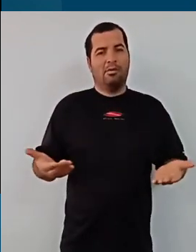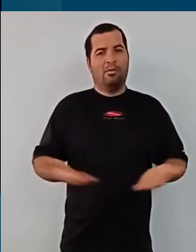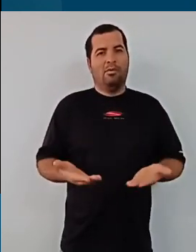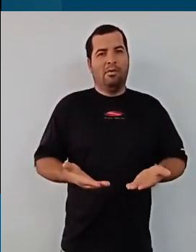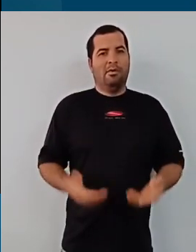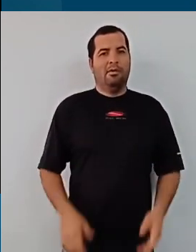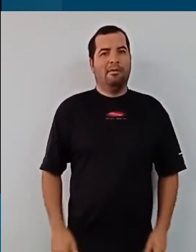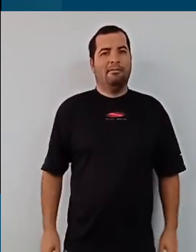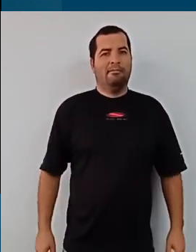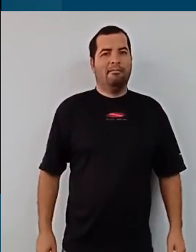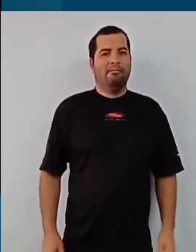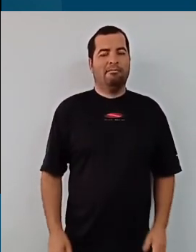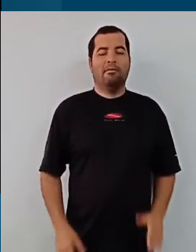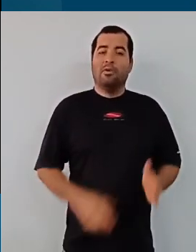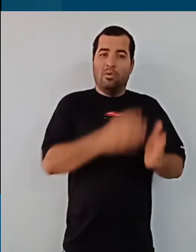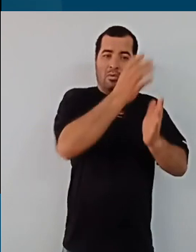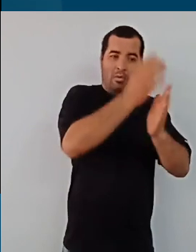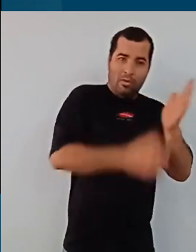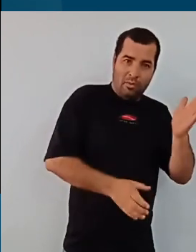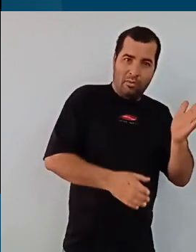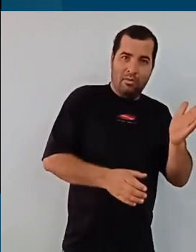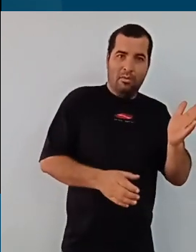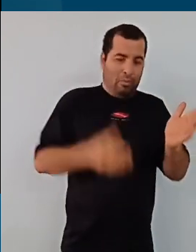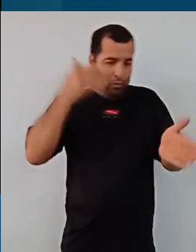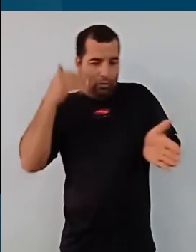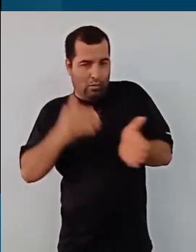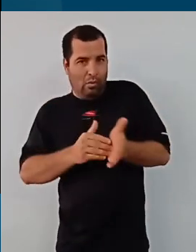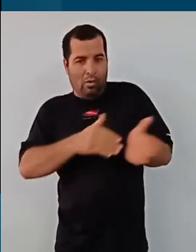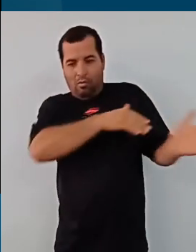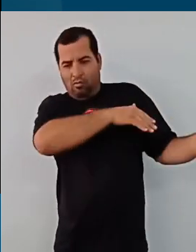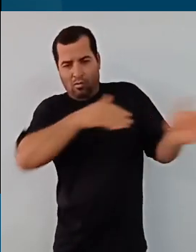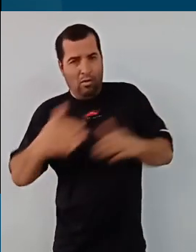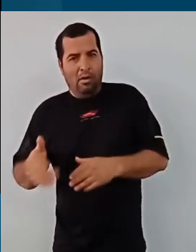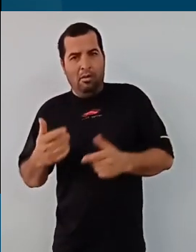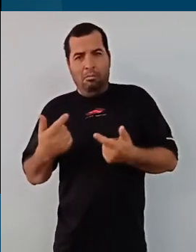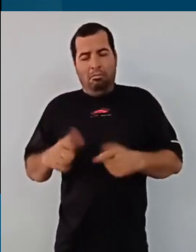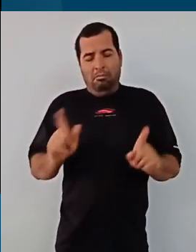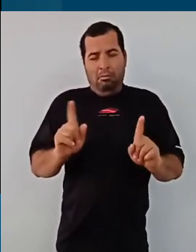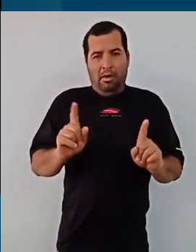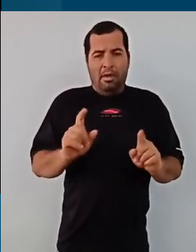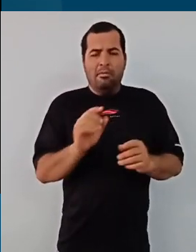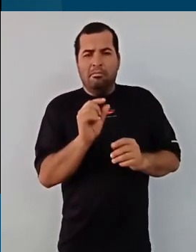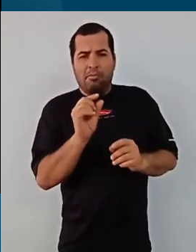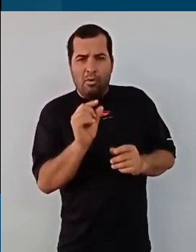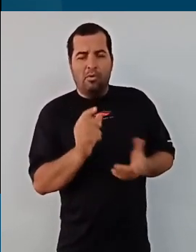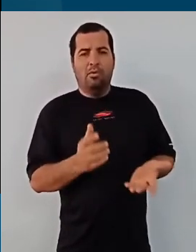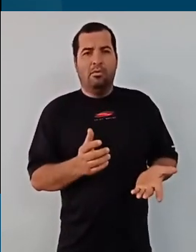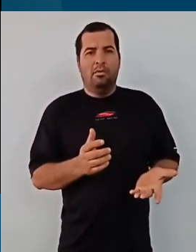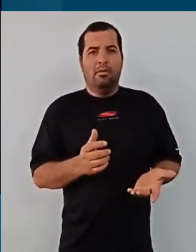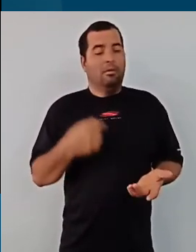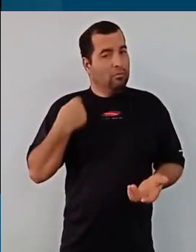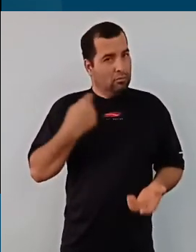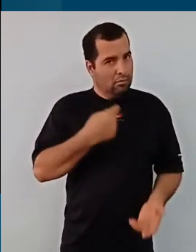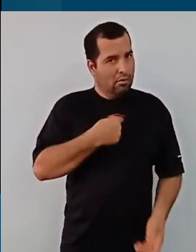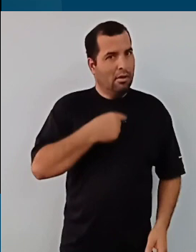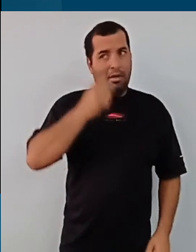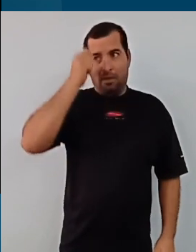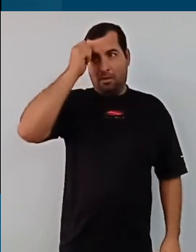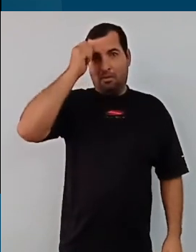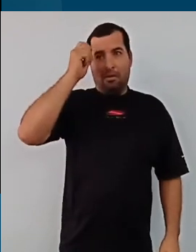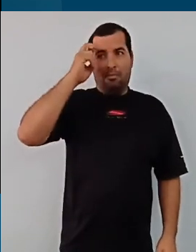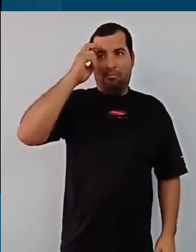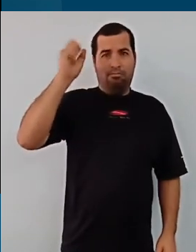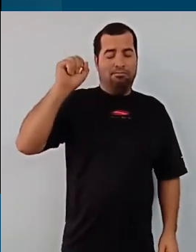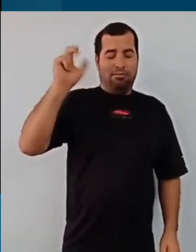se é um currículo inteiro, né? Porque eu espero que nós sejamos tão inteligentes e criativos